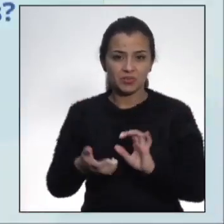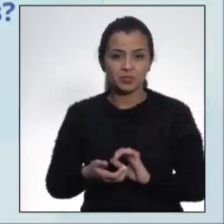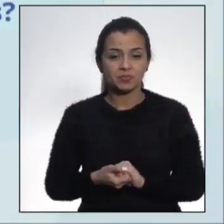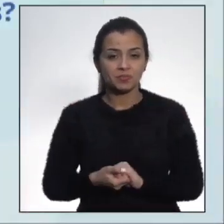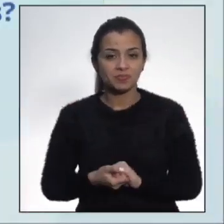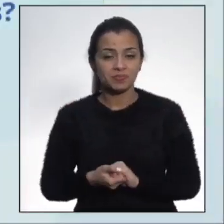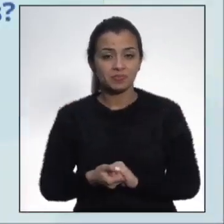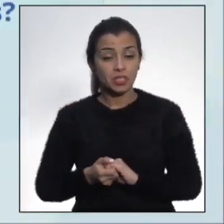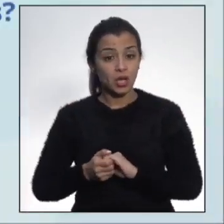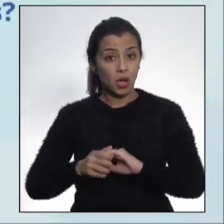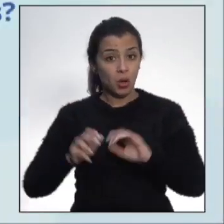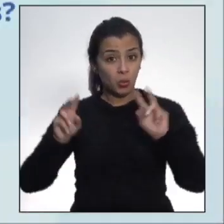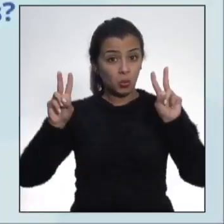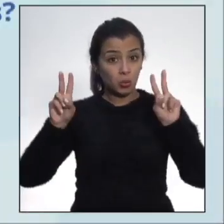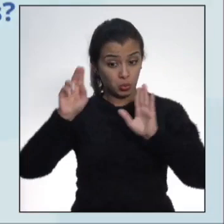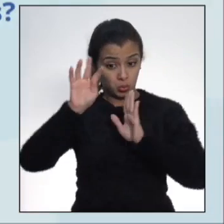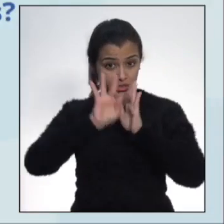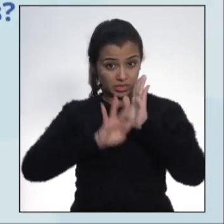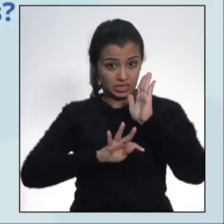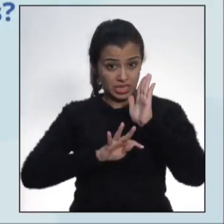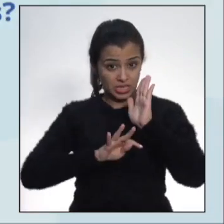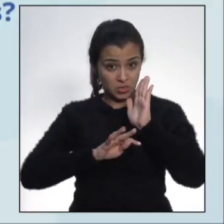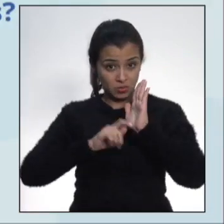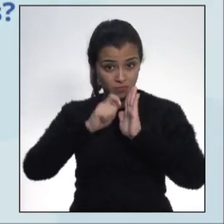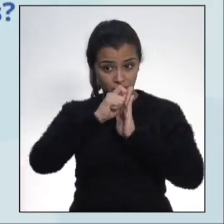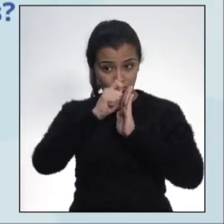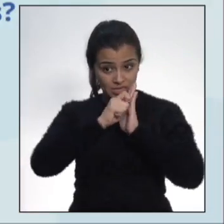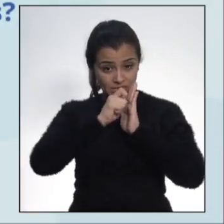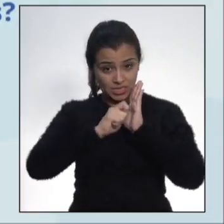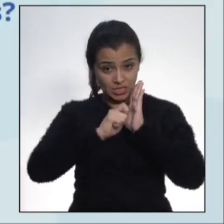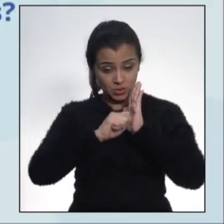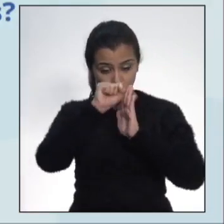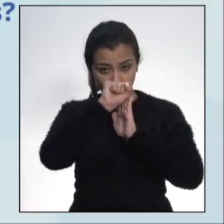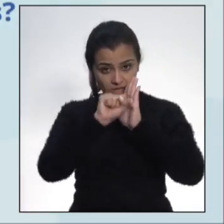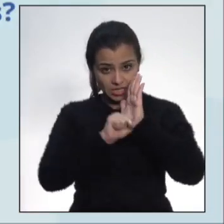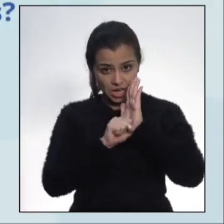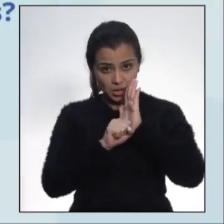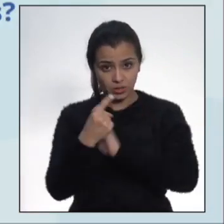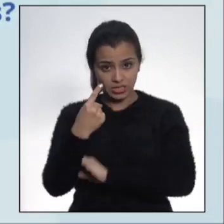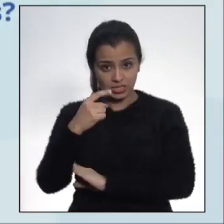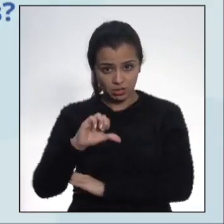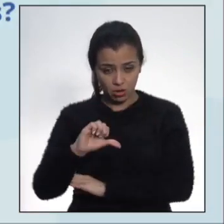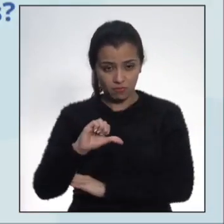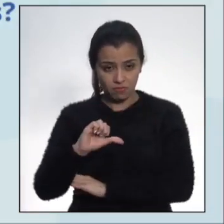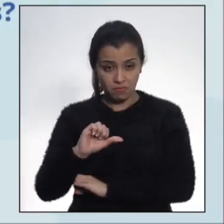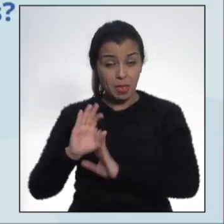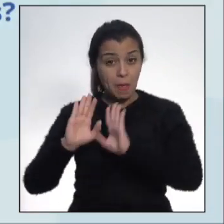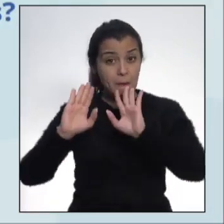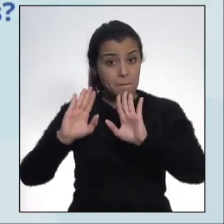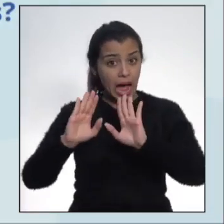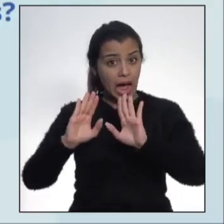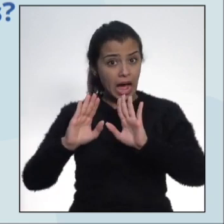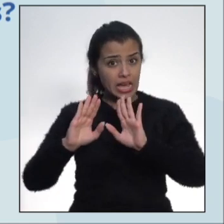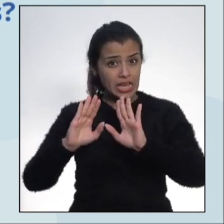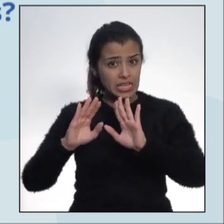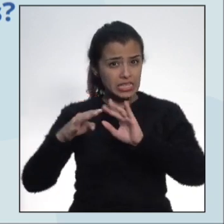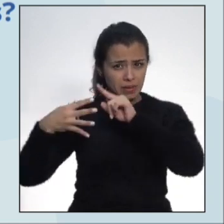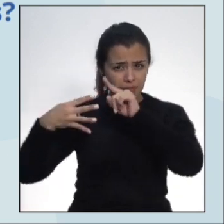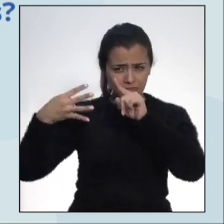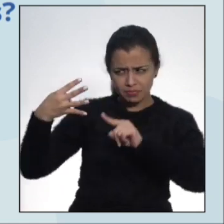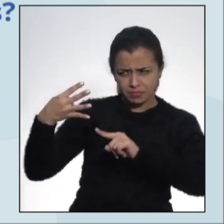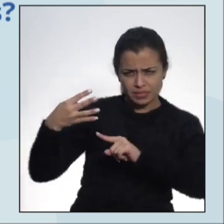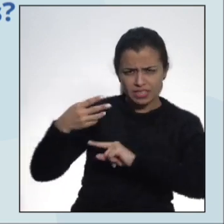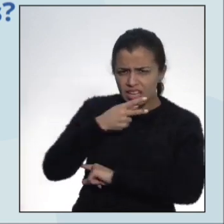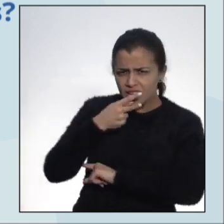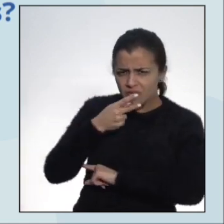escrito no século XIX, né? Mas as questões que ele traz continuam atuais. Então respondam no